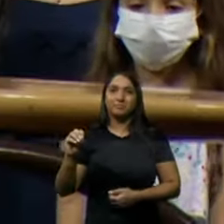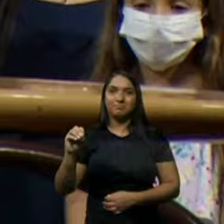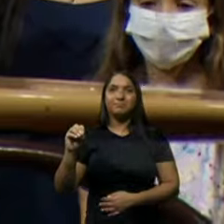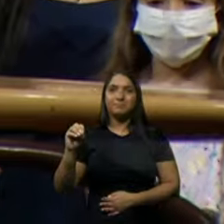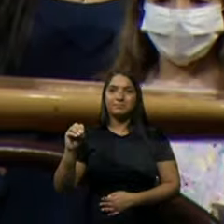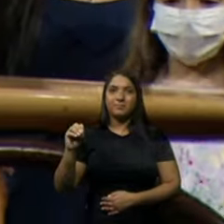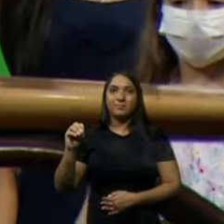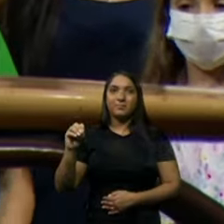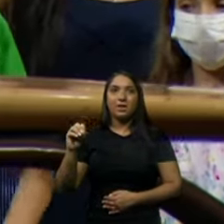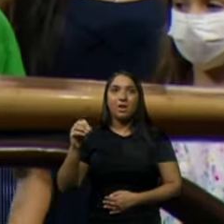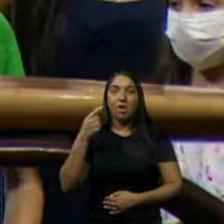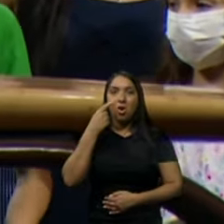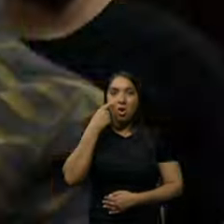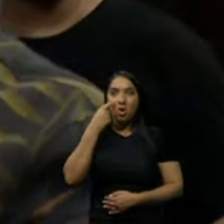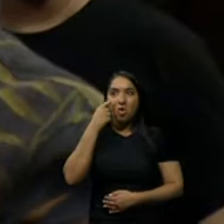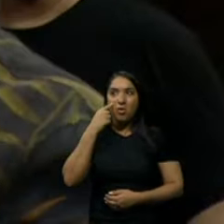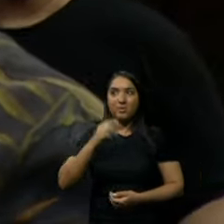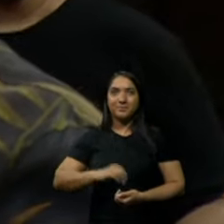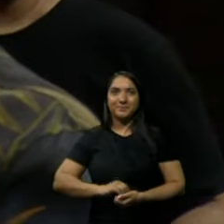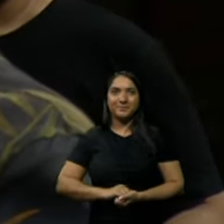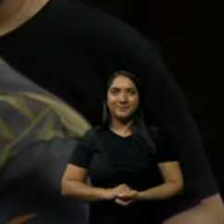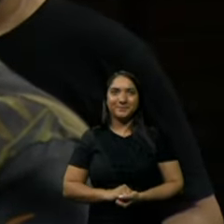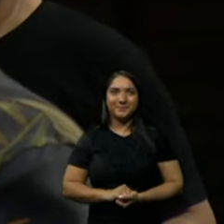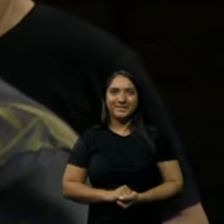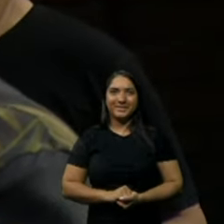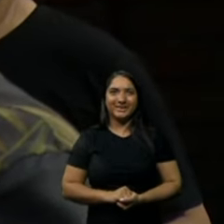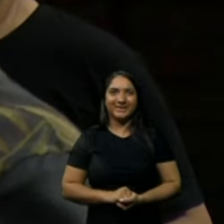e dá um close aqui no João